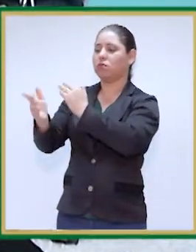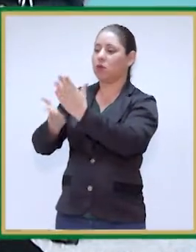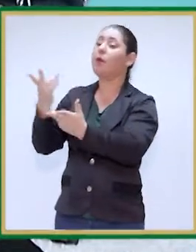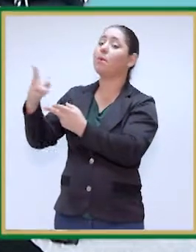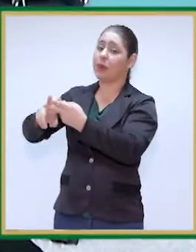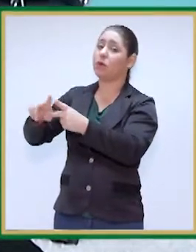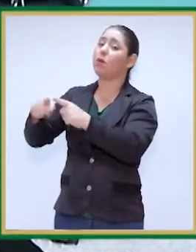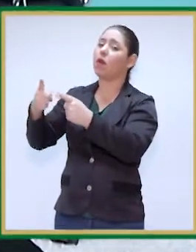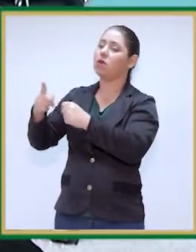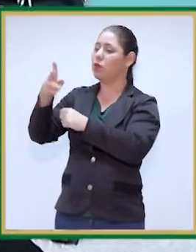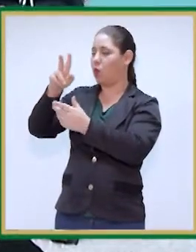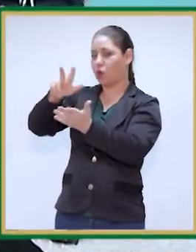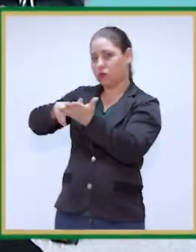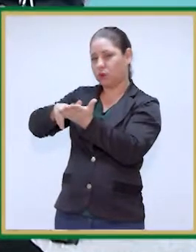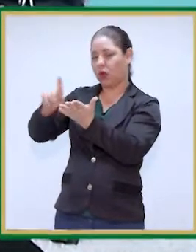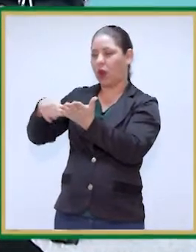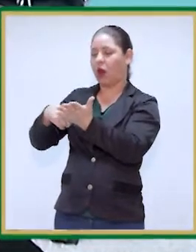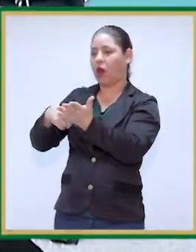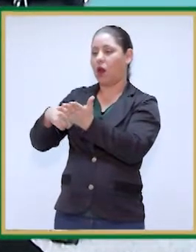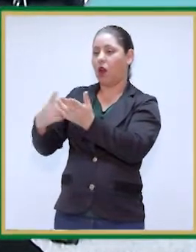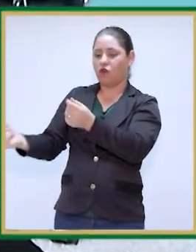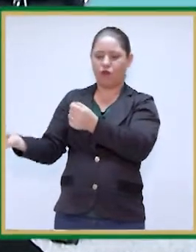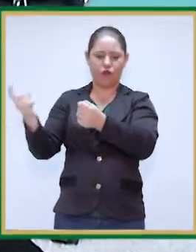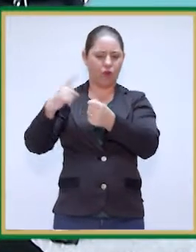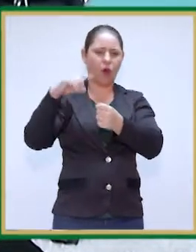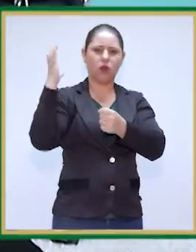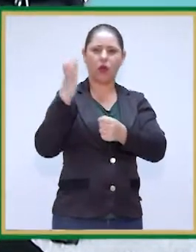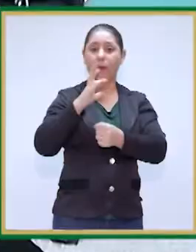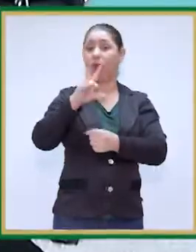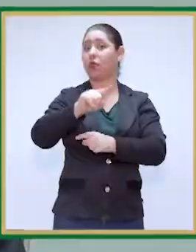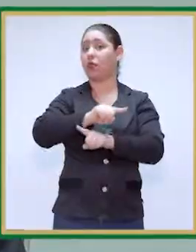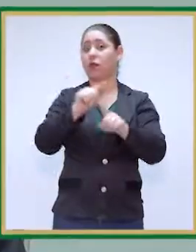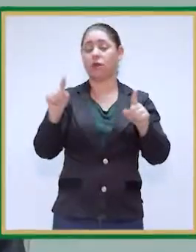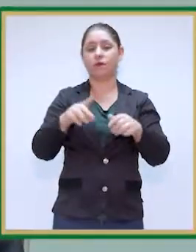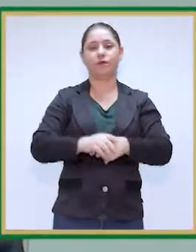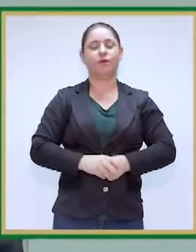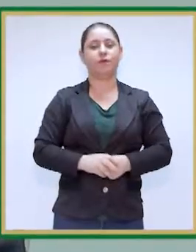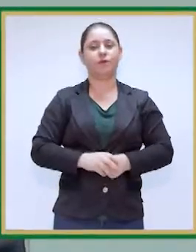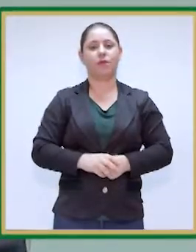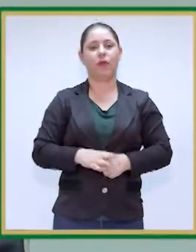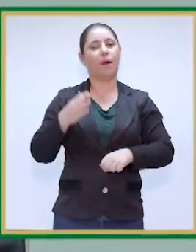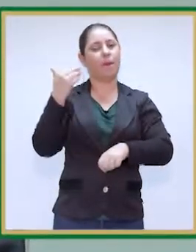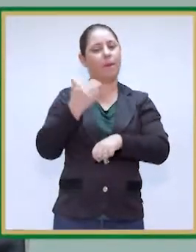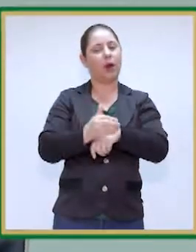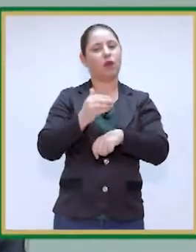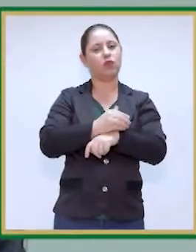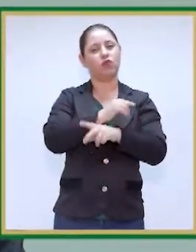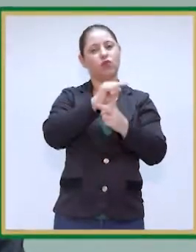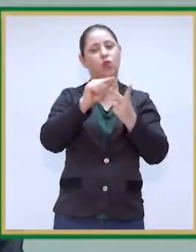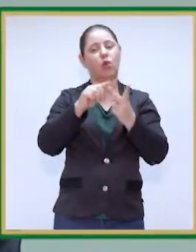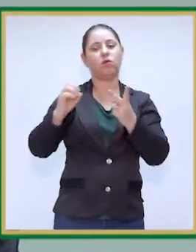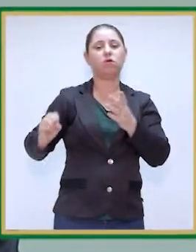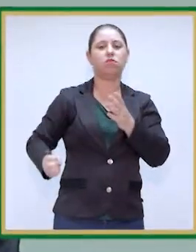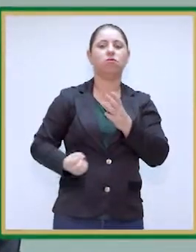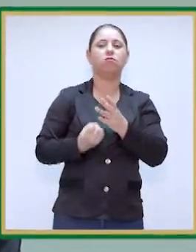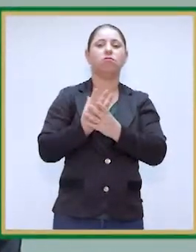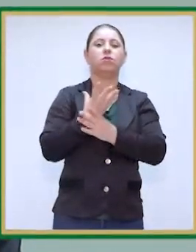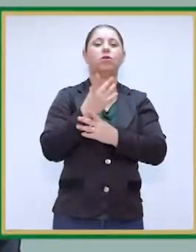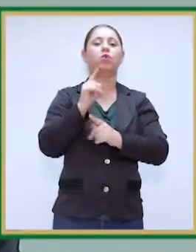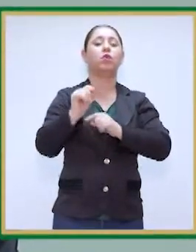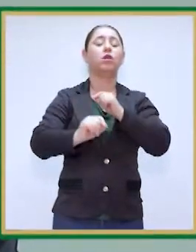a cometer novas infrações. Então, ele tem um índice de sucesso gigantesco. E essas duas práticas serviram